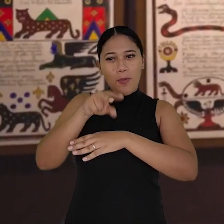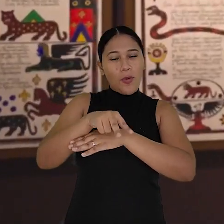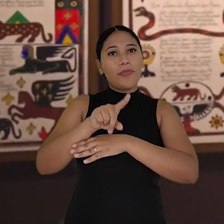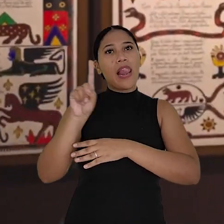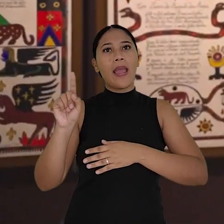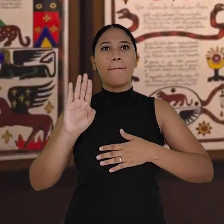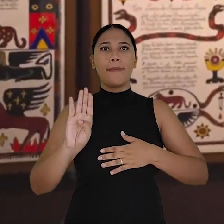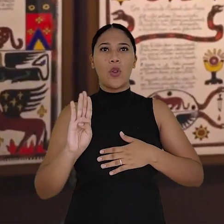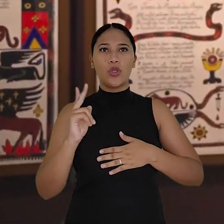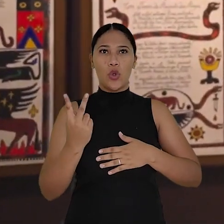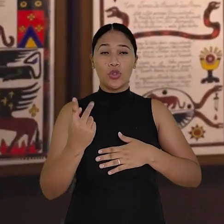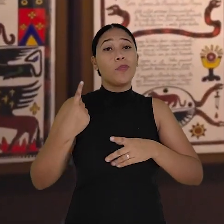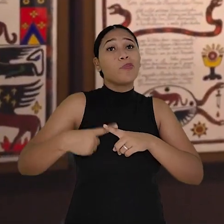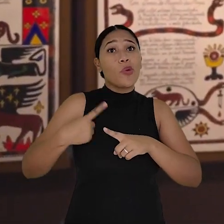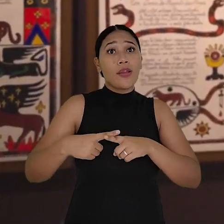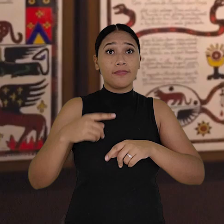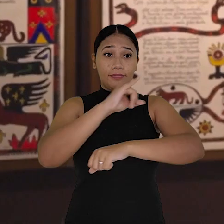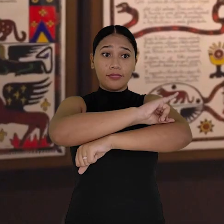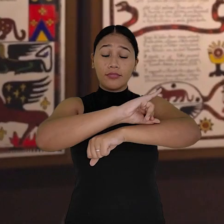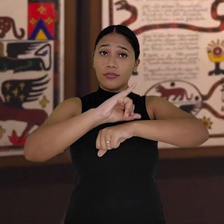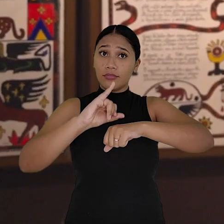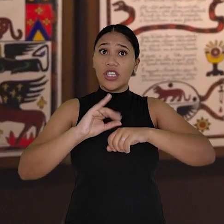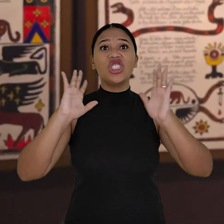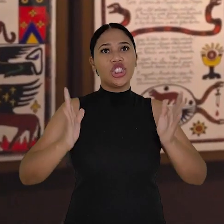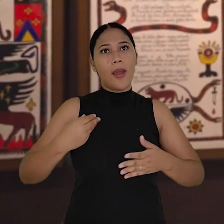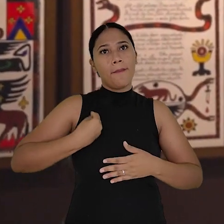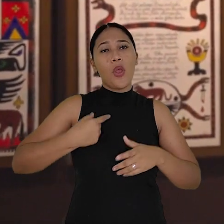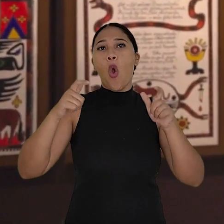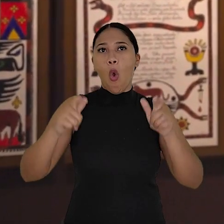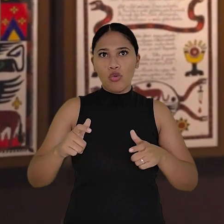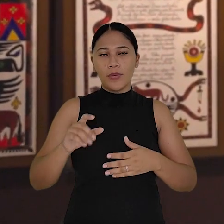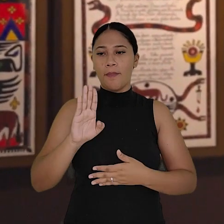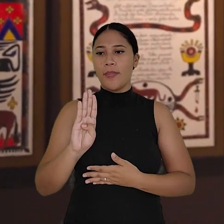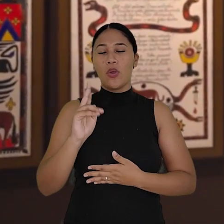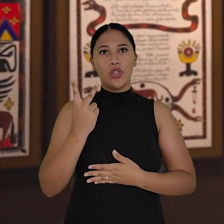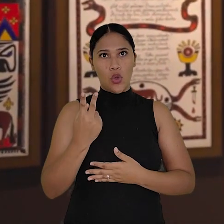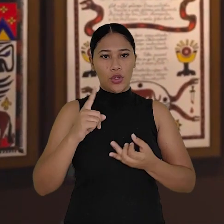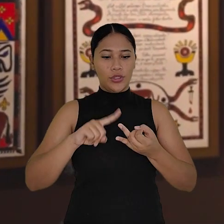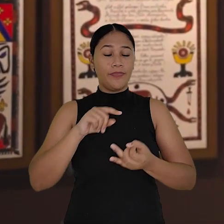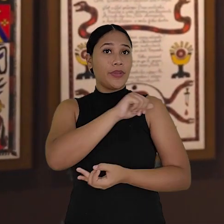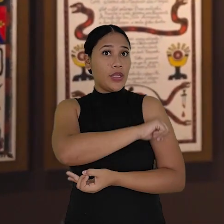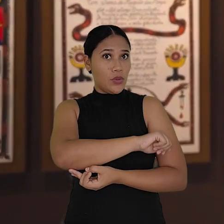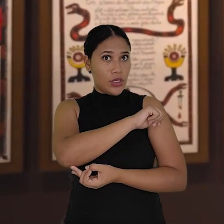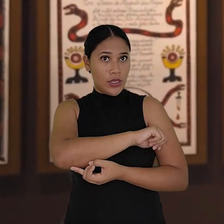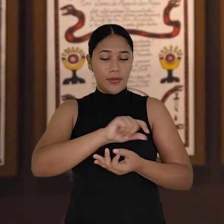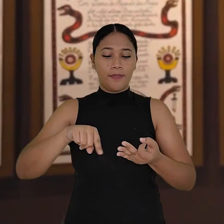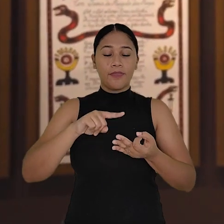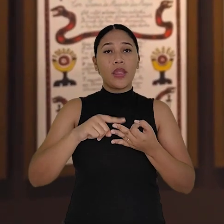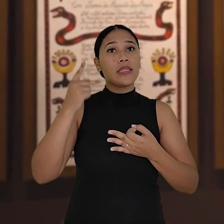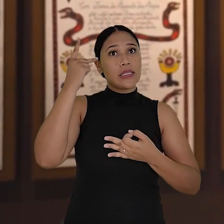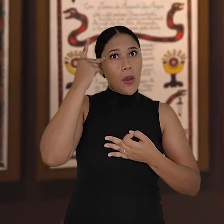fazer em Belo Horizonte, porque a nossa exposição, ela passou por Belo Horizonte, Rio